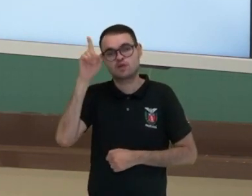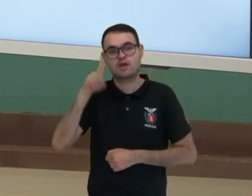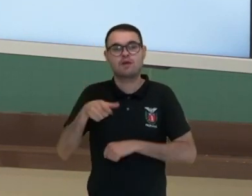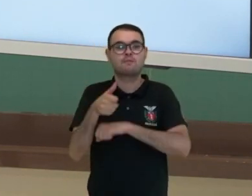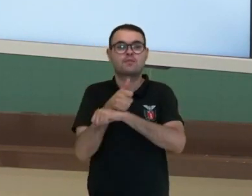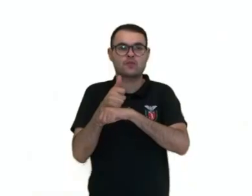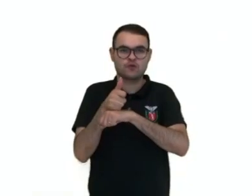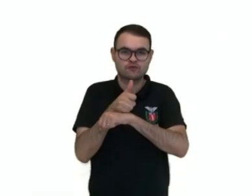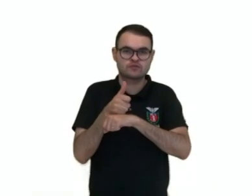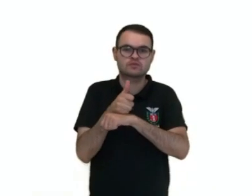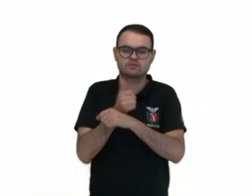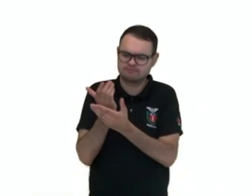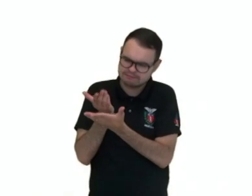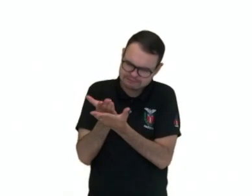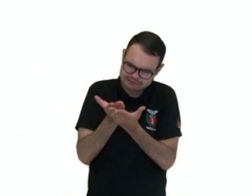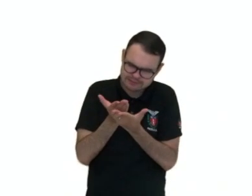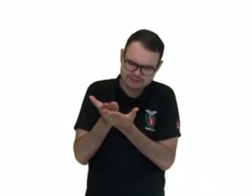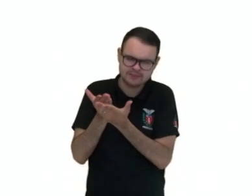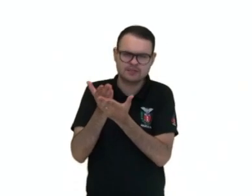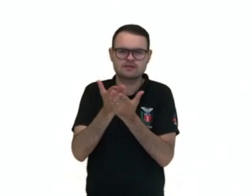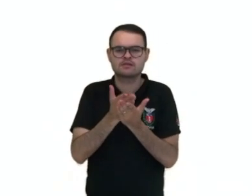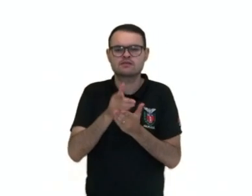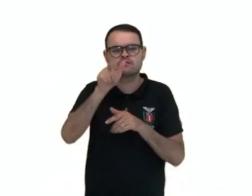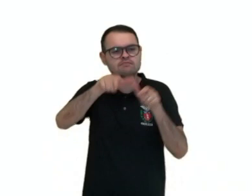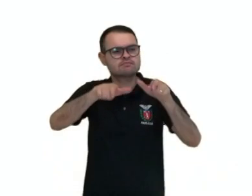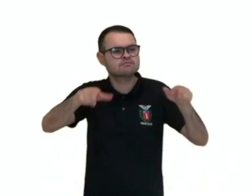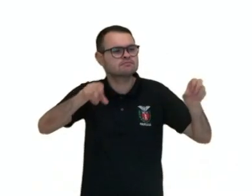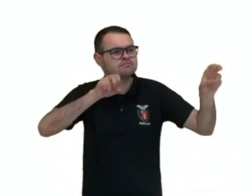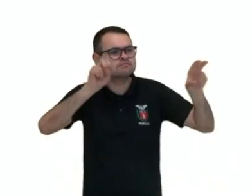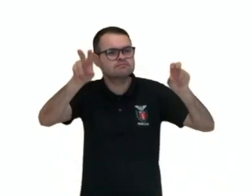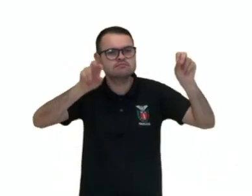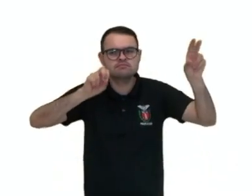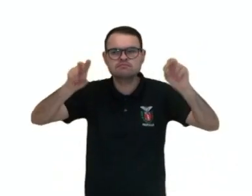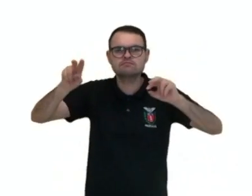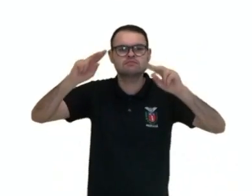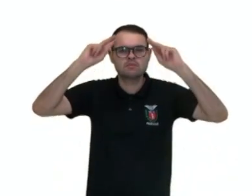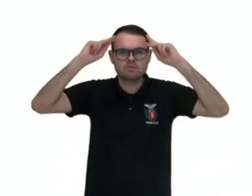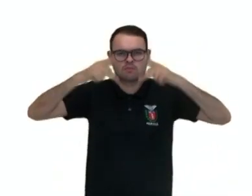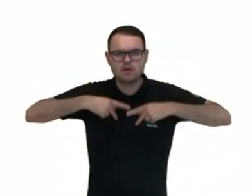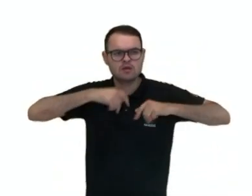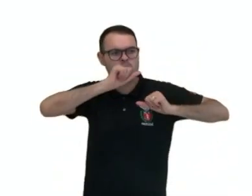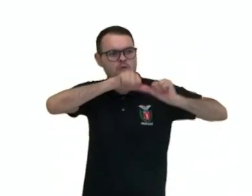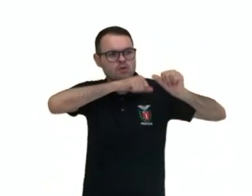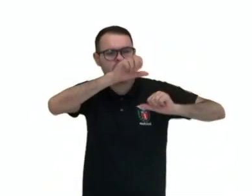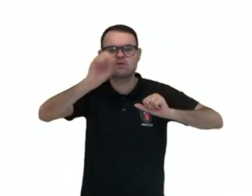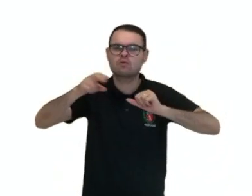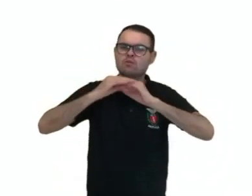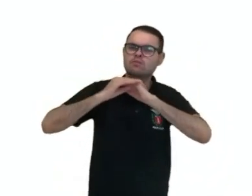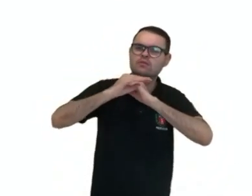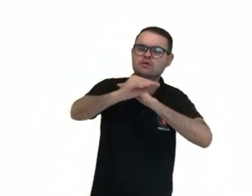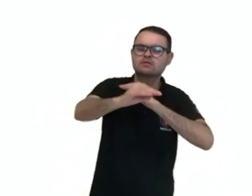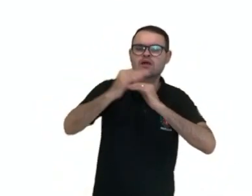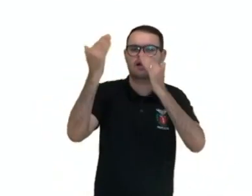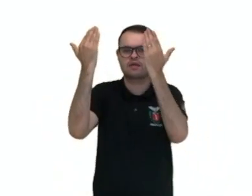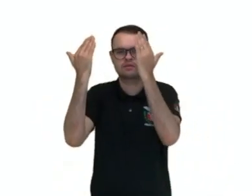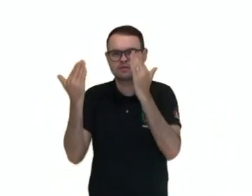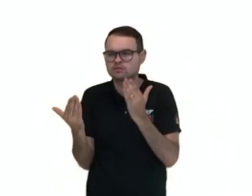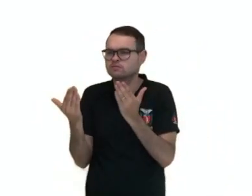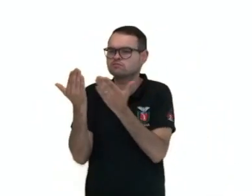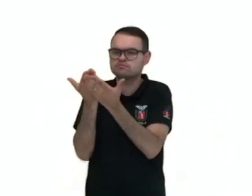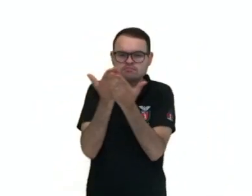profissional que estuda as ações da humanidade, as mudanças e permanência. analisa vários aspectos da